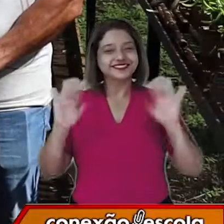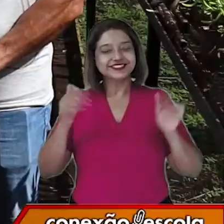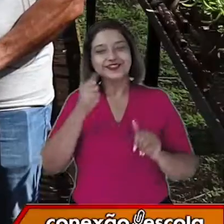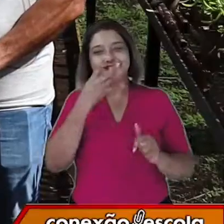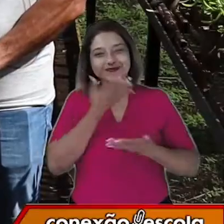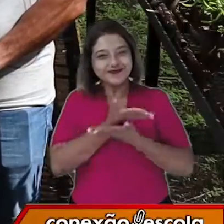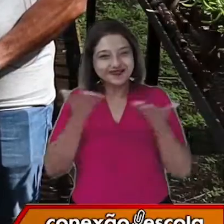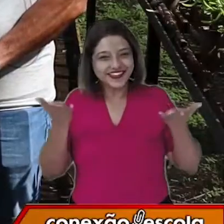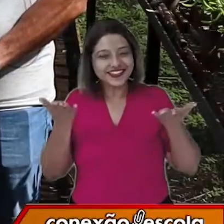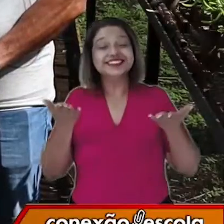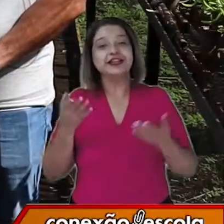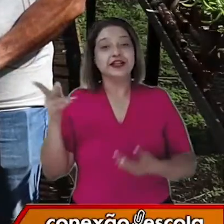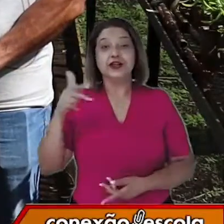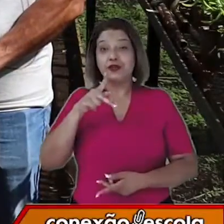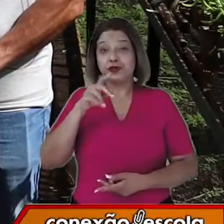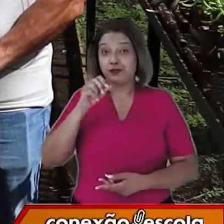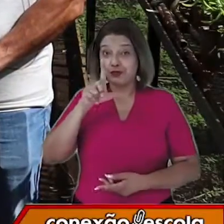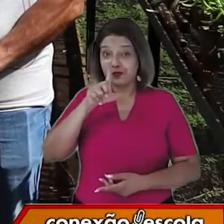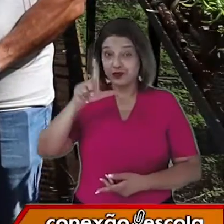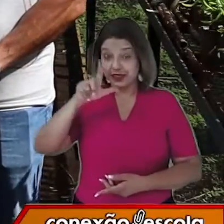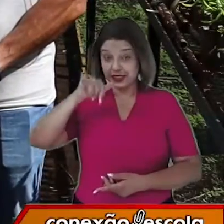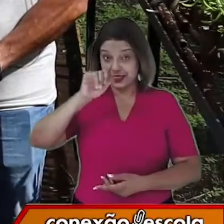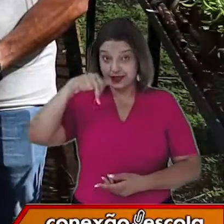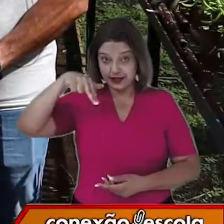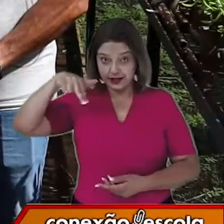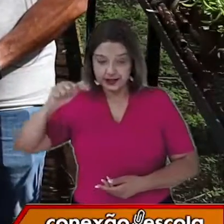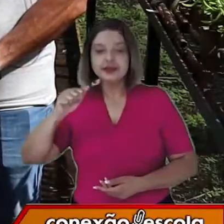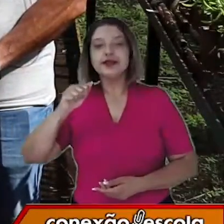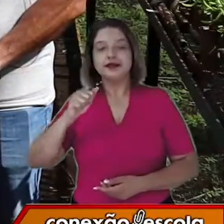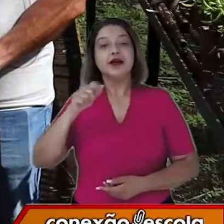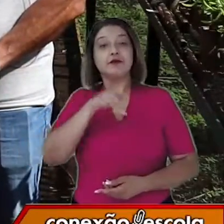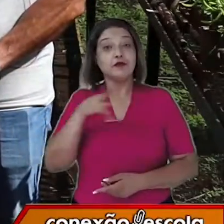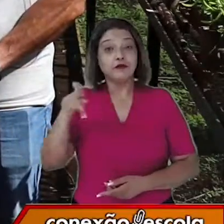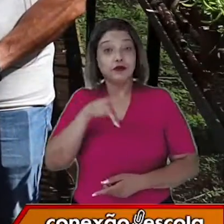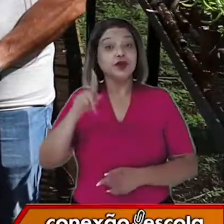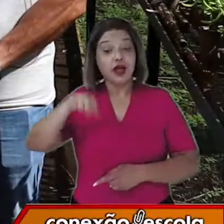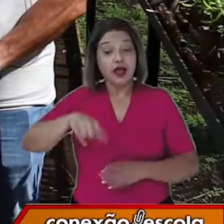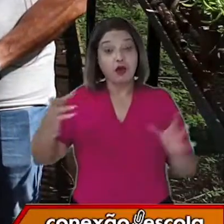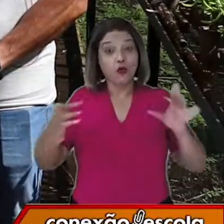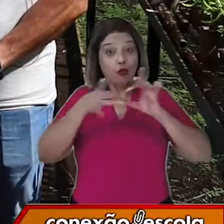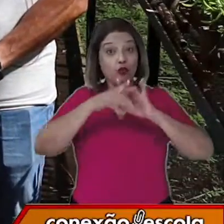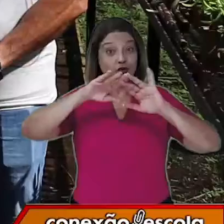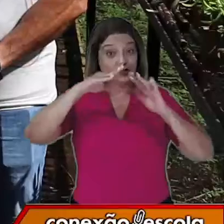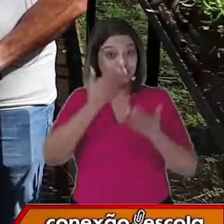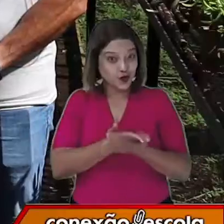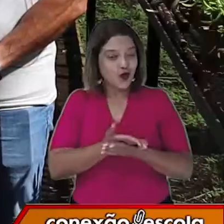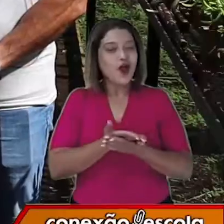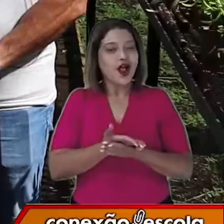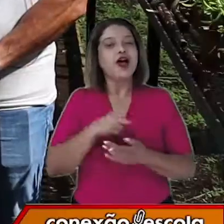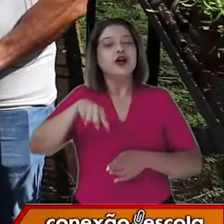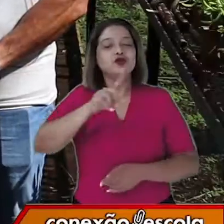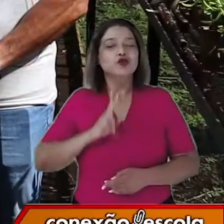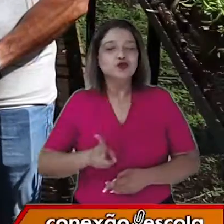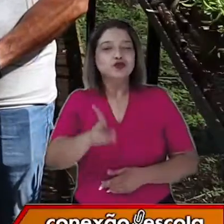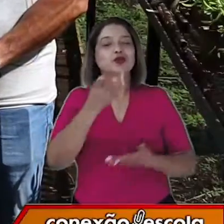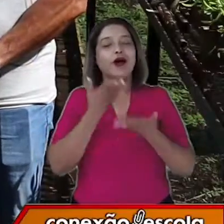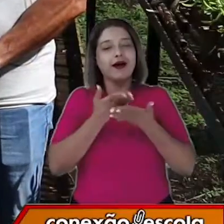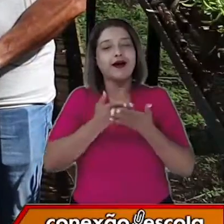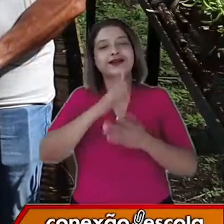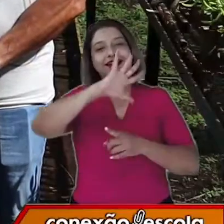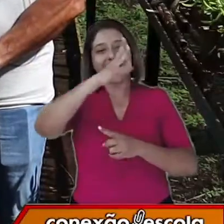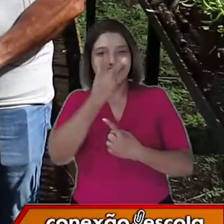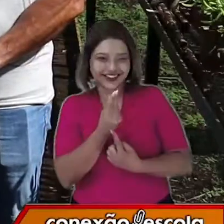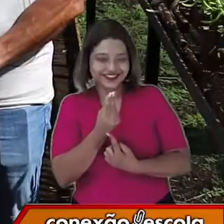Olá, tudo bem com você? Meu nome é Poliana Brito e eu estou aqui hoje pelo Conexão Escola para nós continuarmos as nossas aulas de